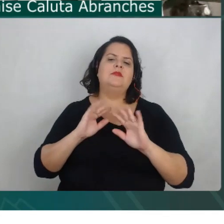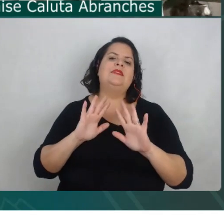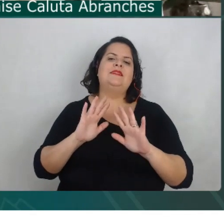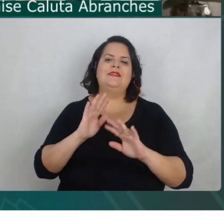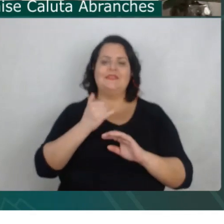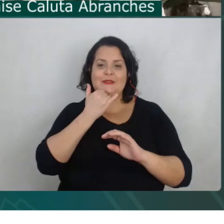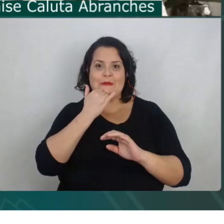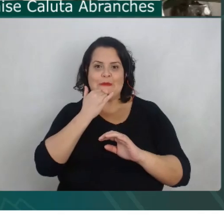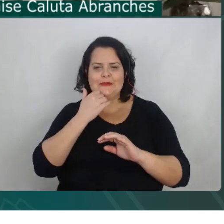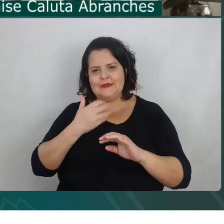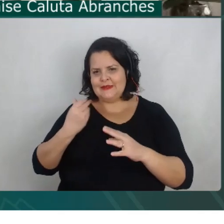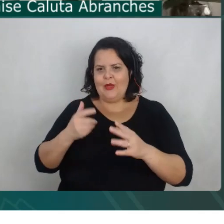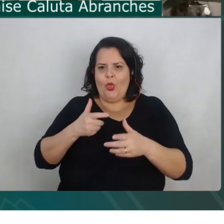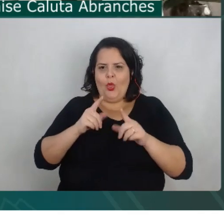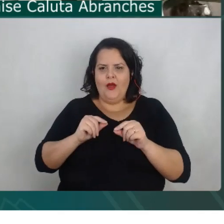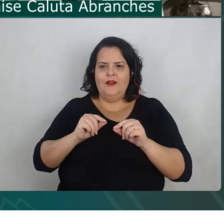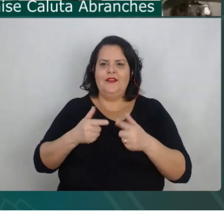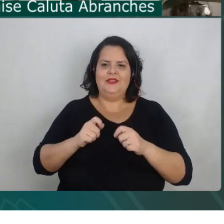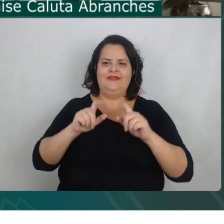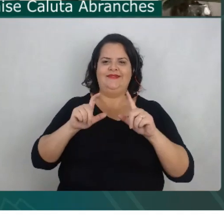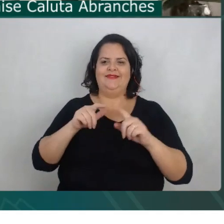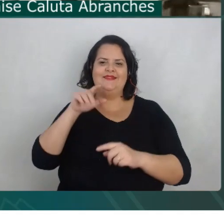tinha colocado no mudo. Tá bom.